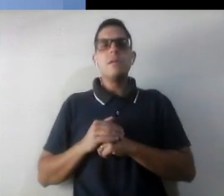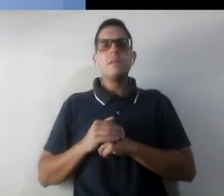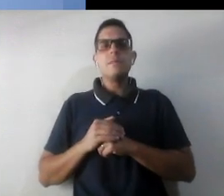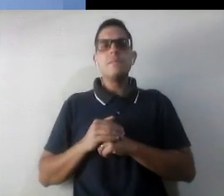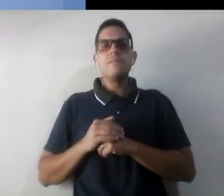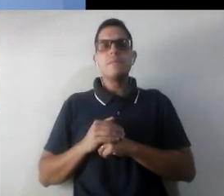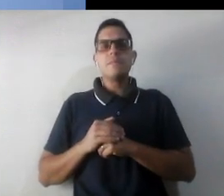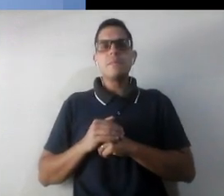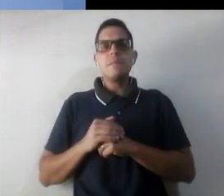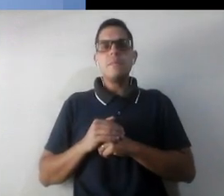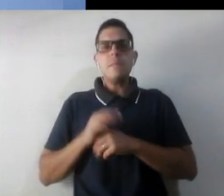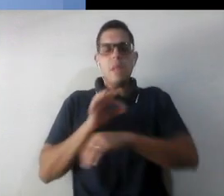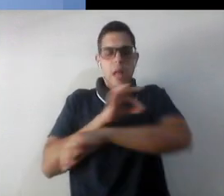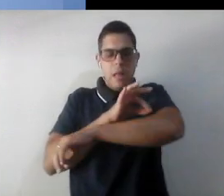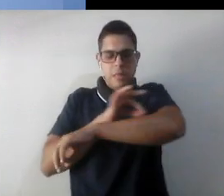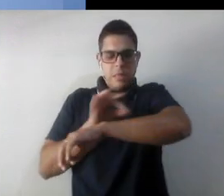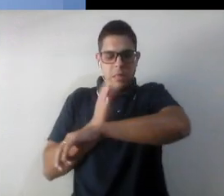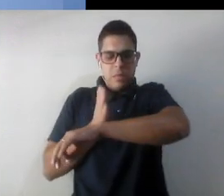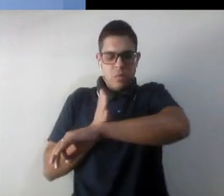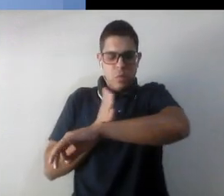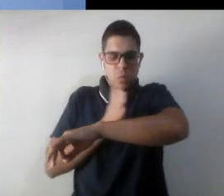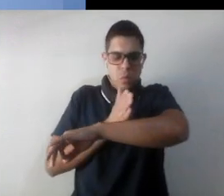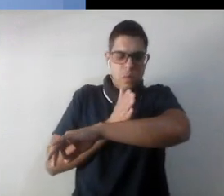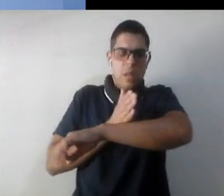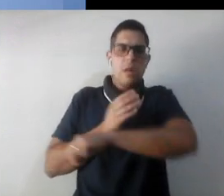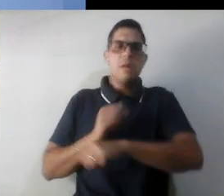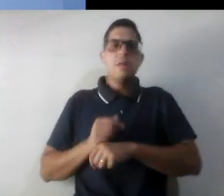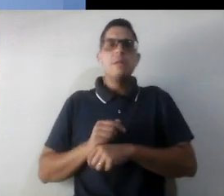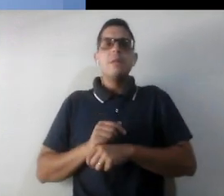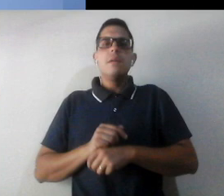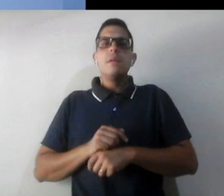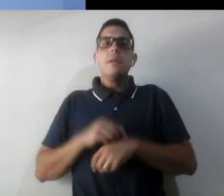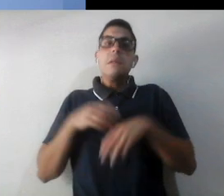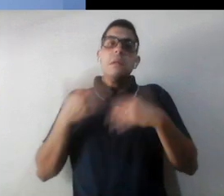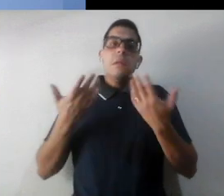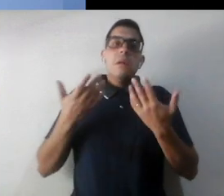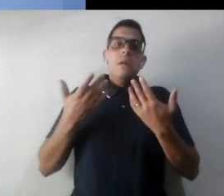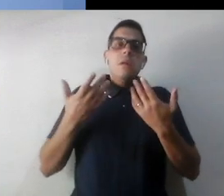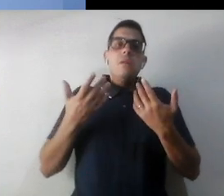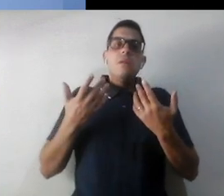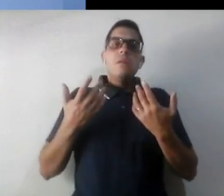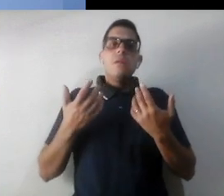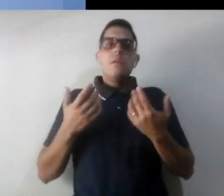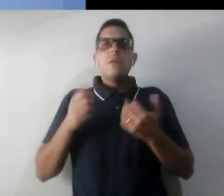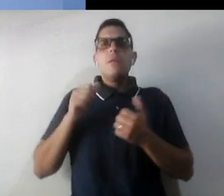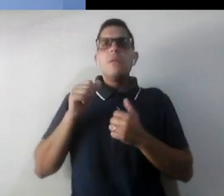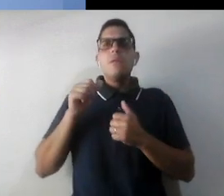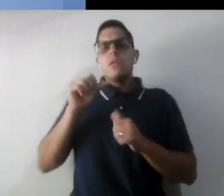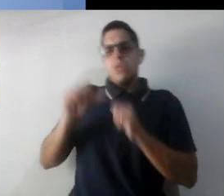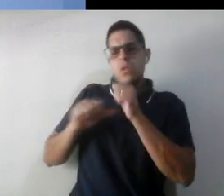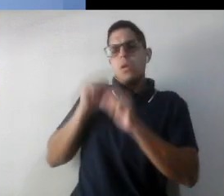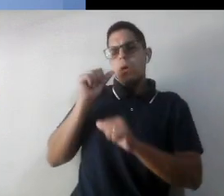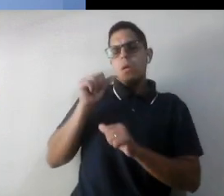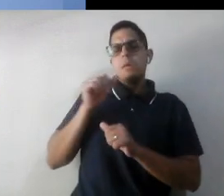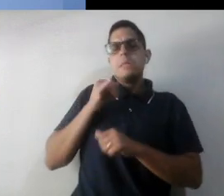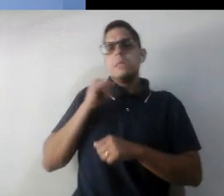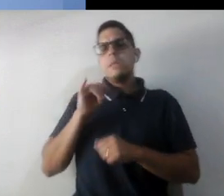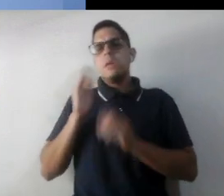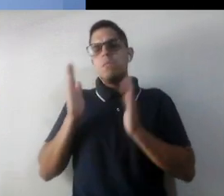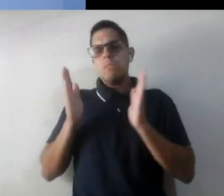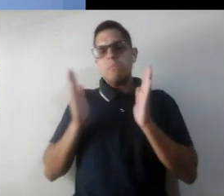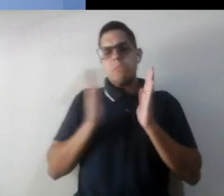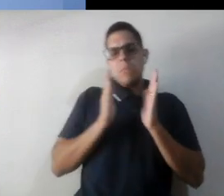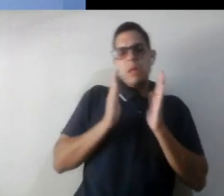encurtada, então para combater o encurtamento, eu tenho que inverter a lógica. Então, se está encurtado, eu